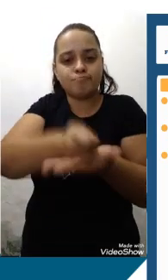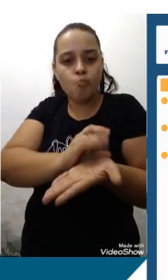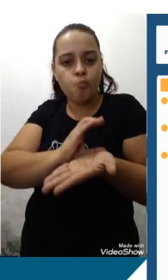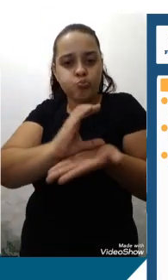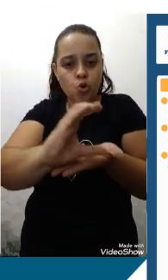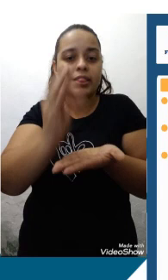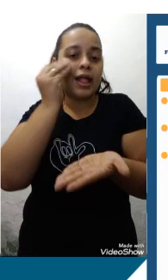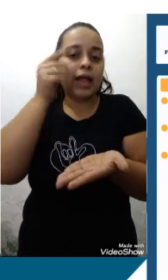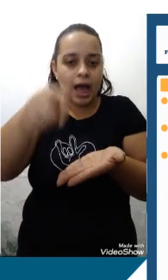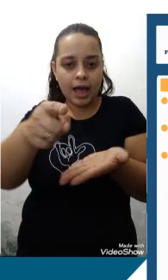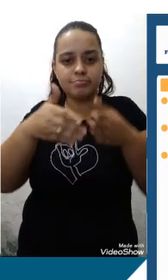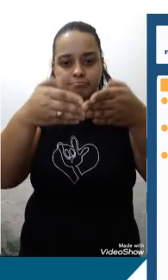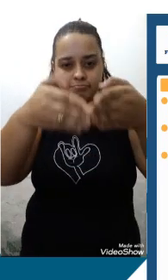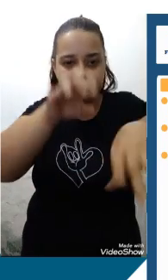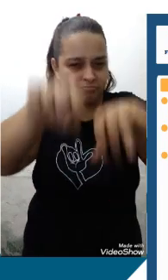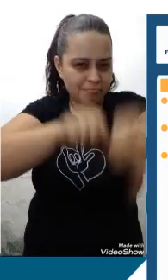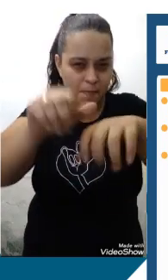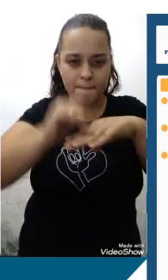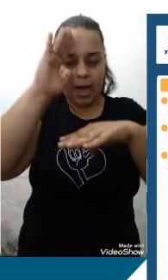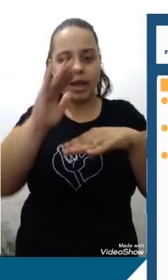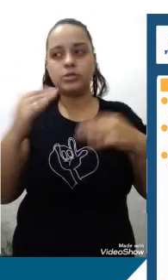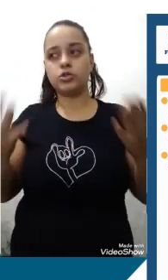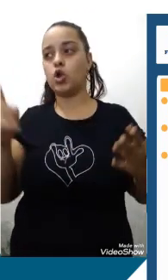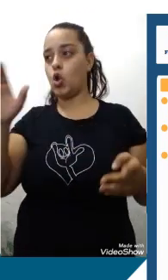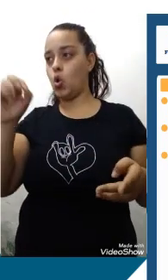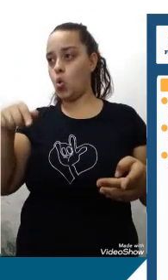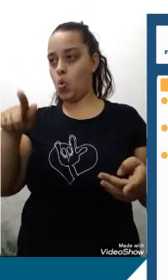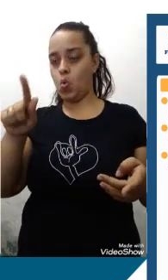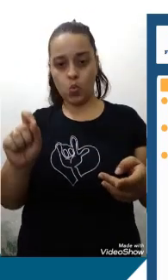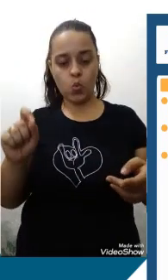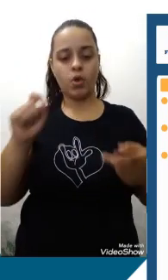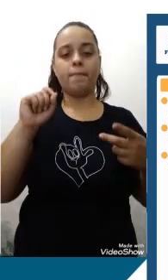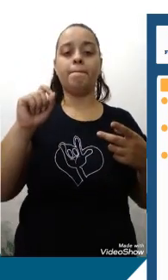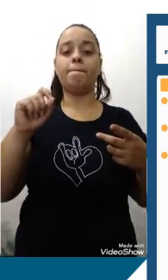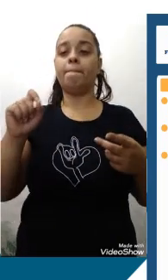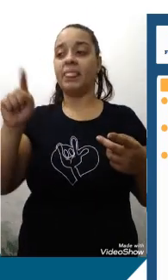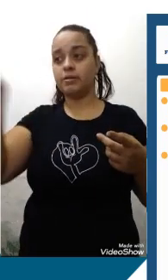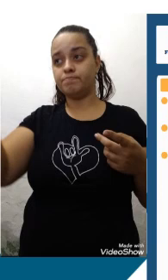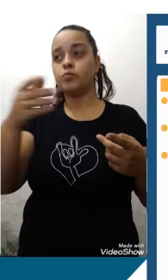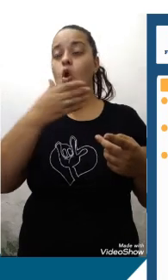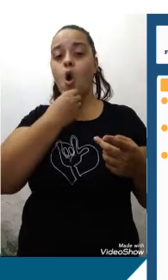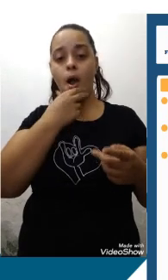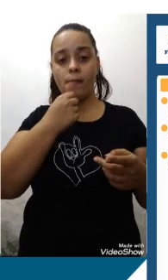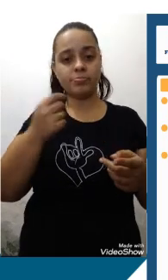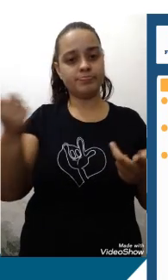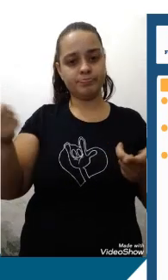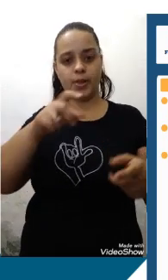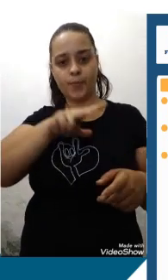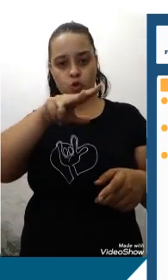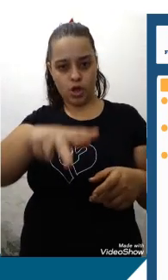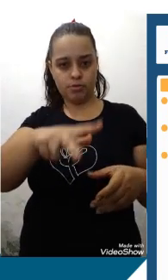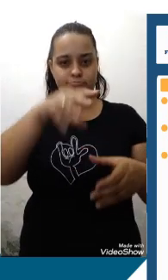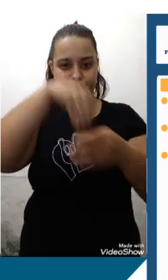assim que alguns anos depois da chegada à foz do Rio do Congo, numa expedição sob tutela de João II e dirigida por Bartolomeu Dias, os